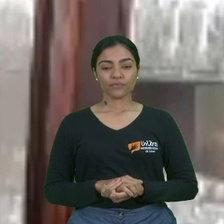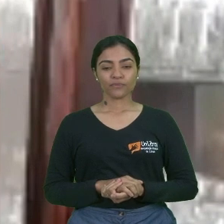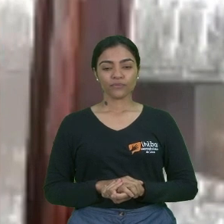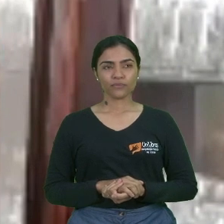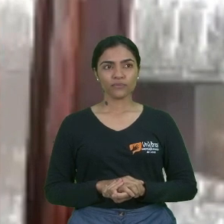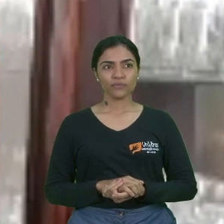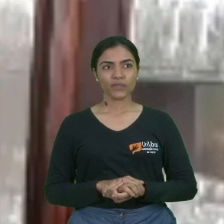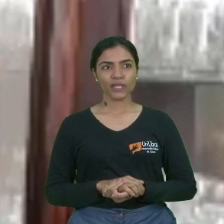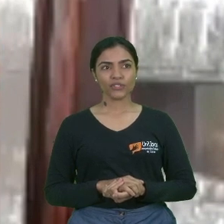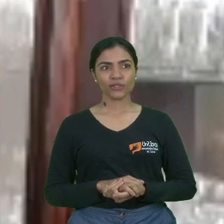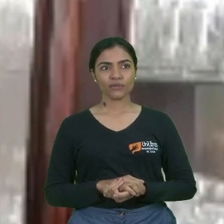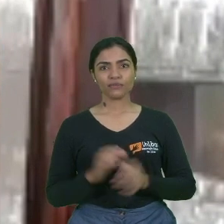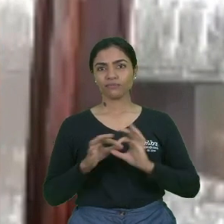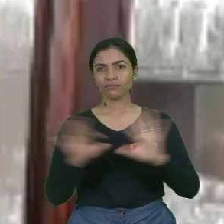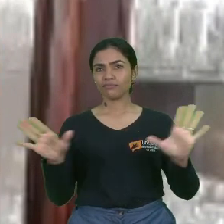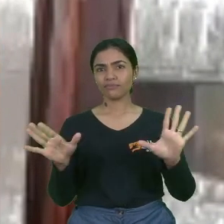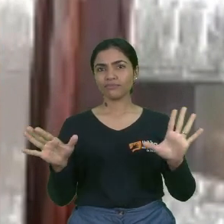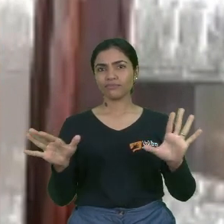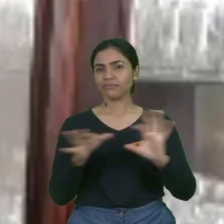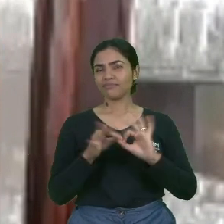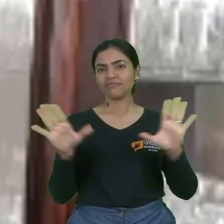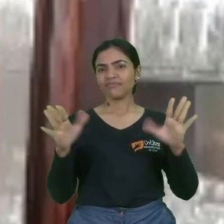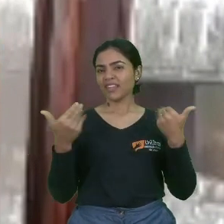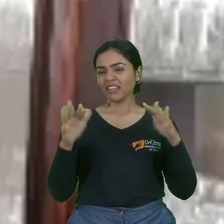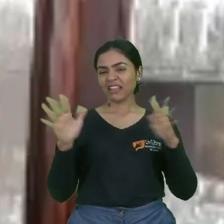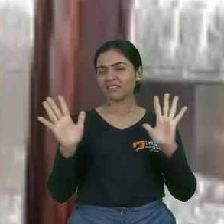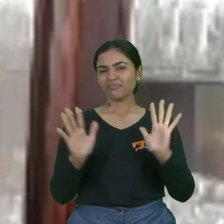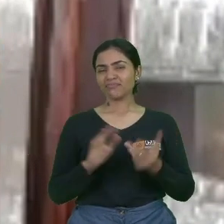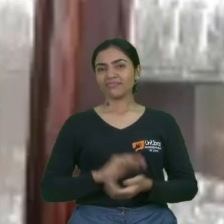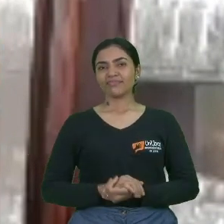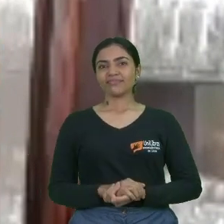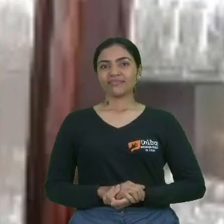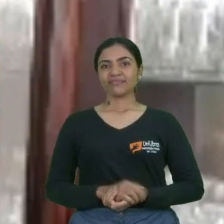Então você vai fazer não